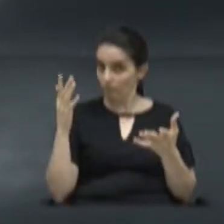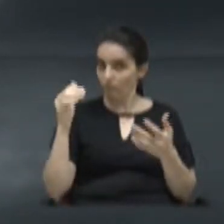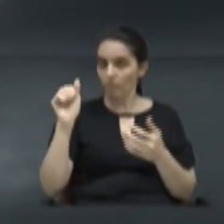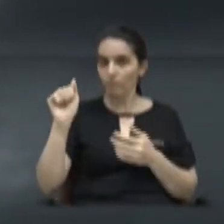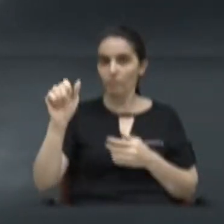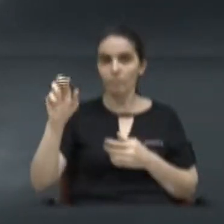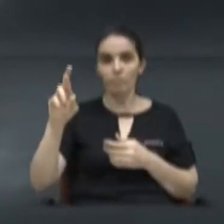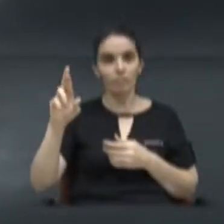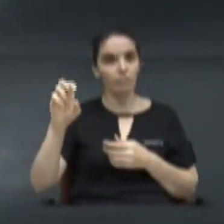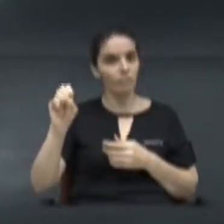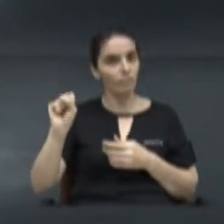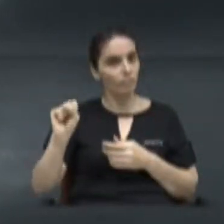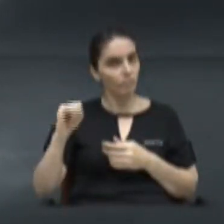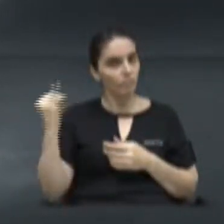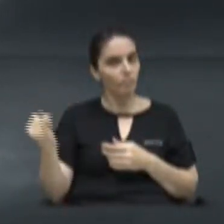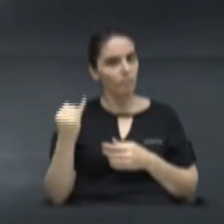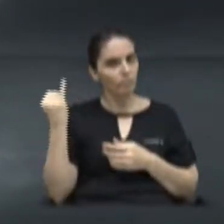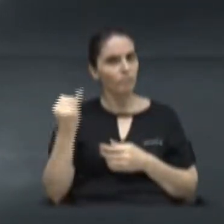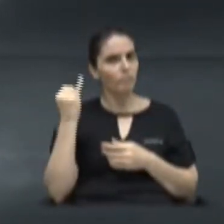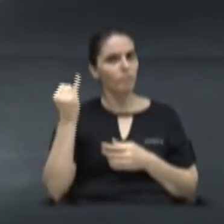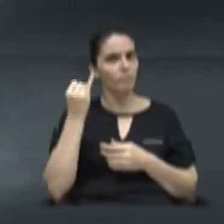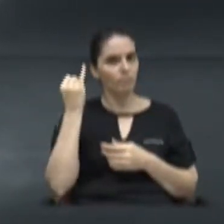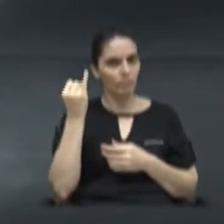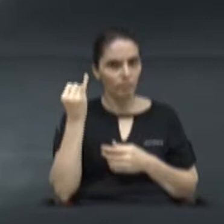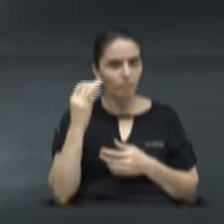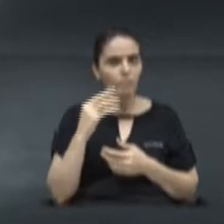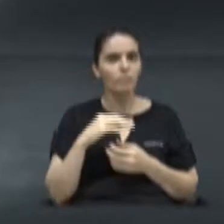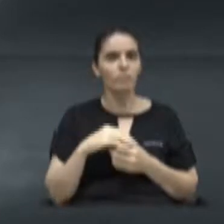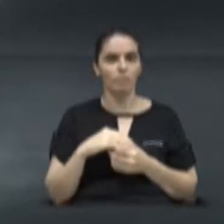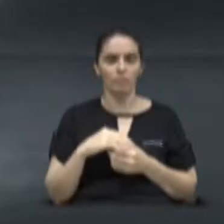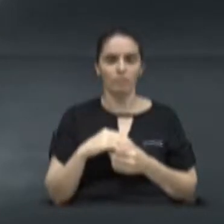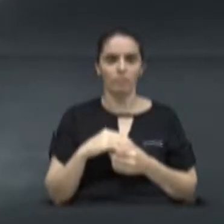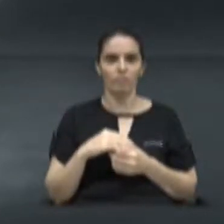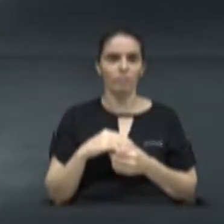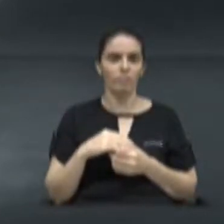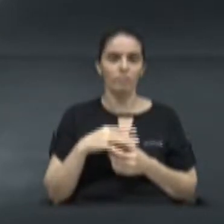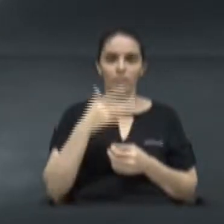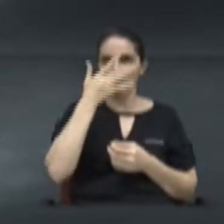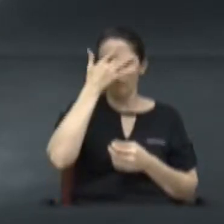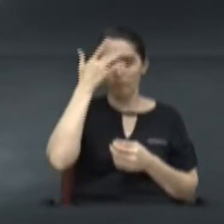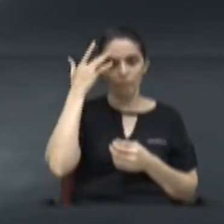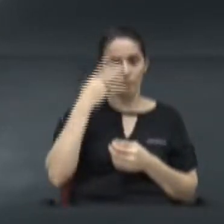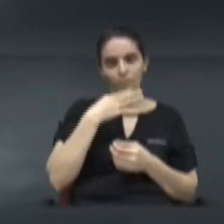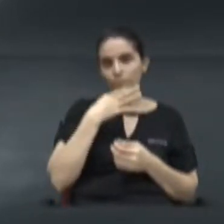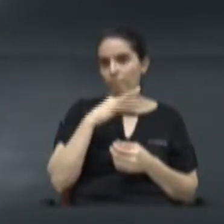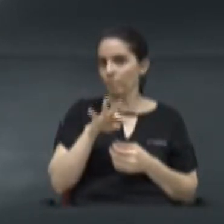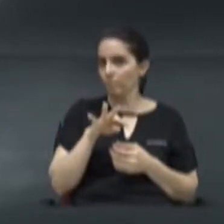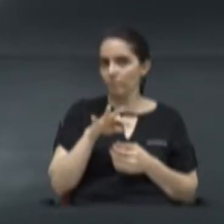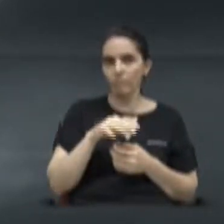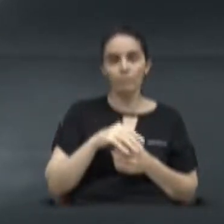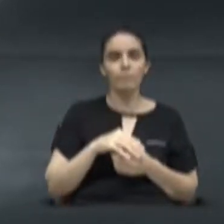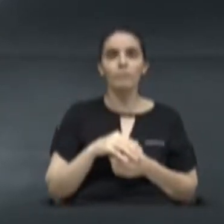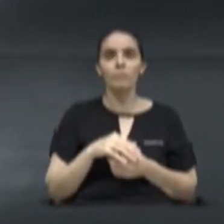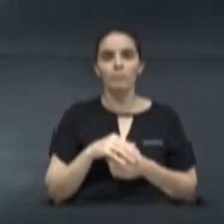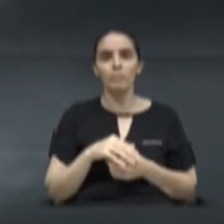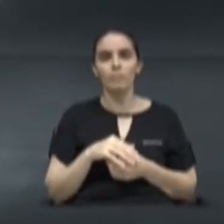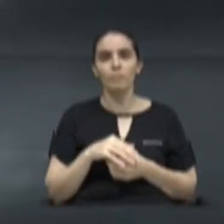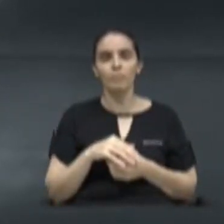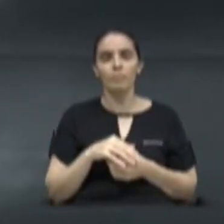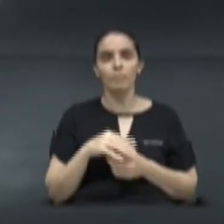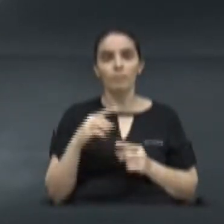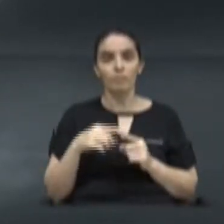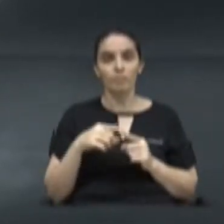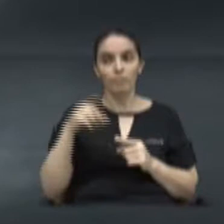tamanho e importância que pouquíssimas pessoas no município têm conhecimento da existência dela. Que é a agência